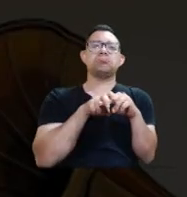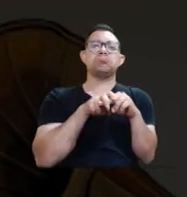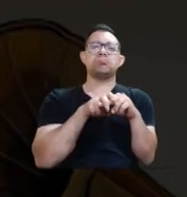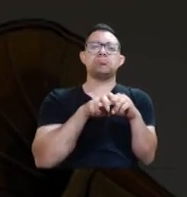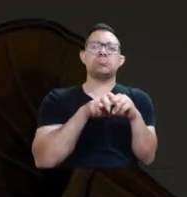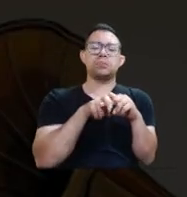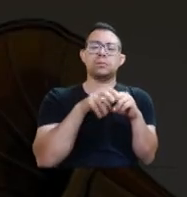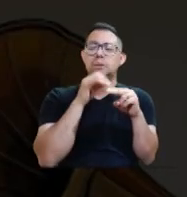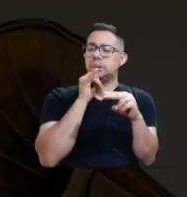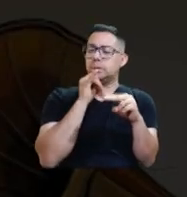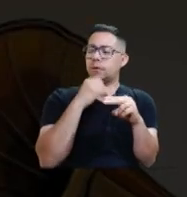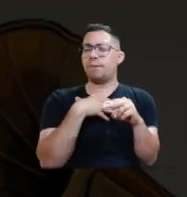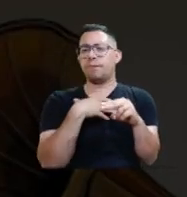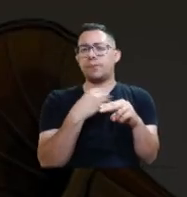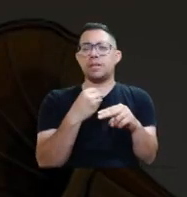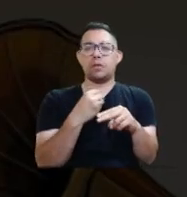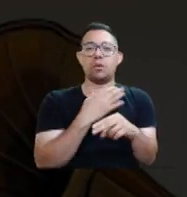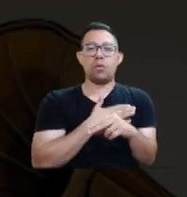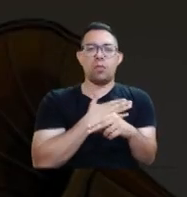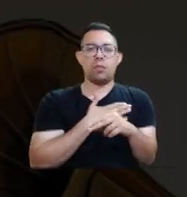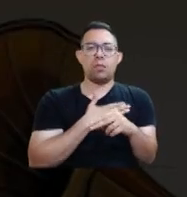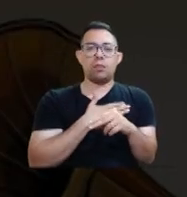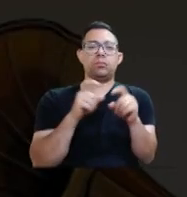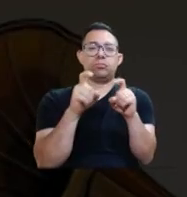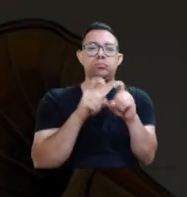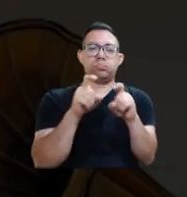dentro. Aí o filho que mexe com